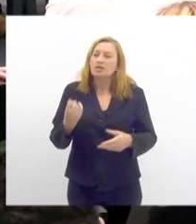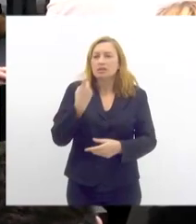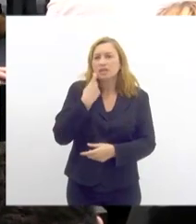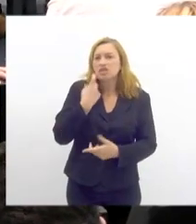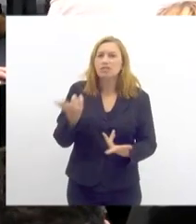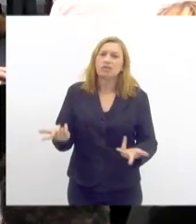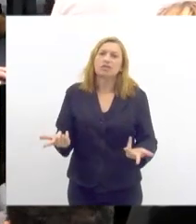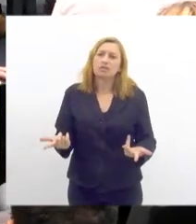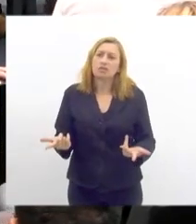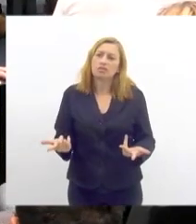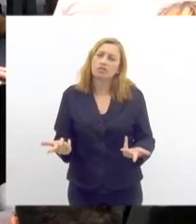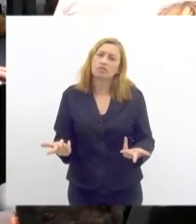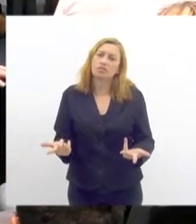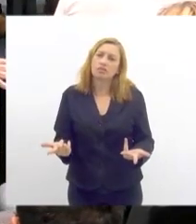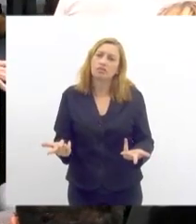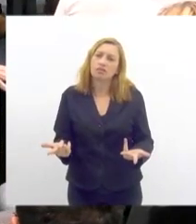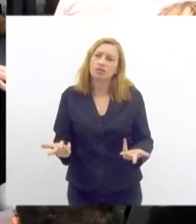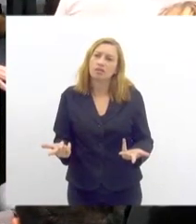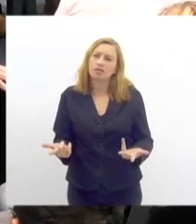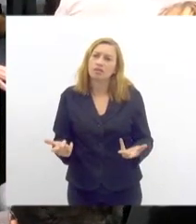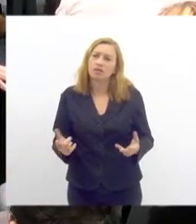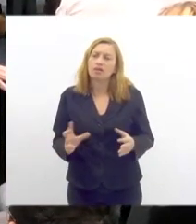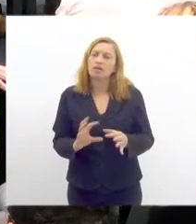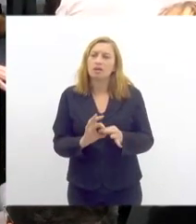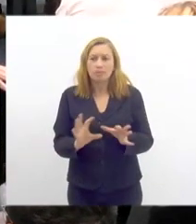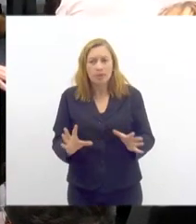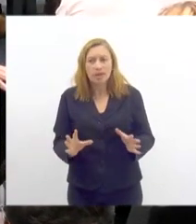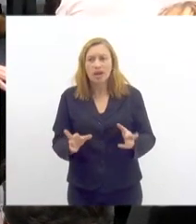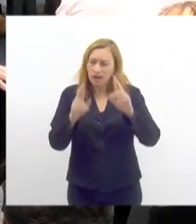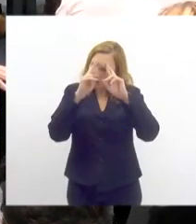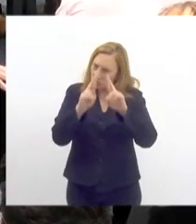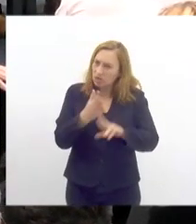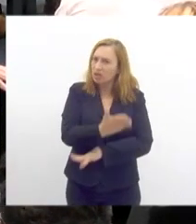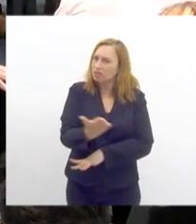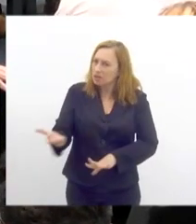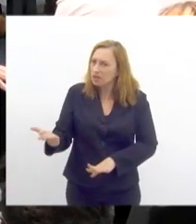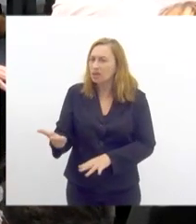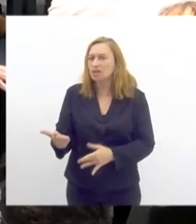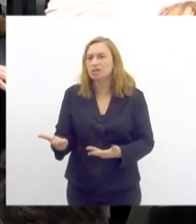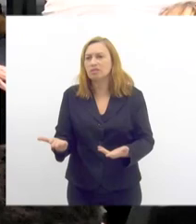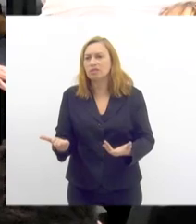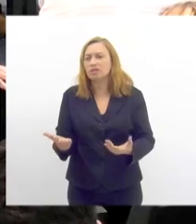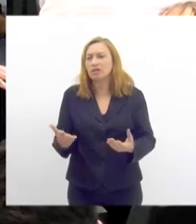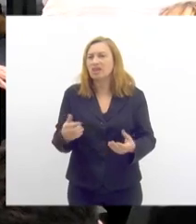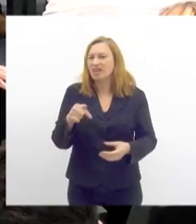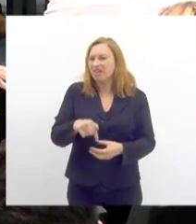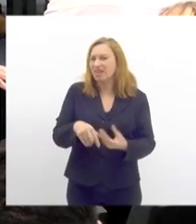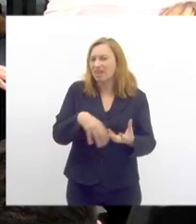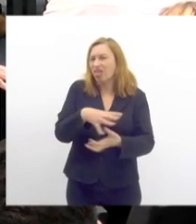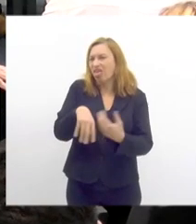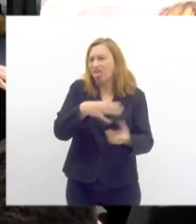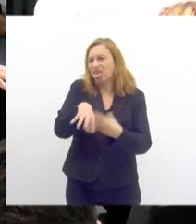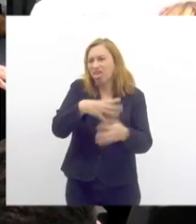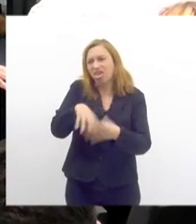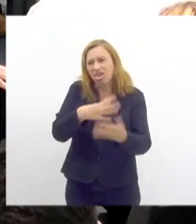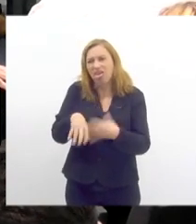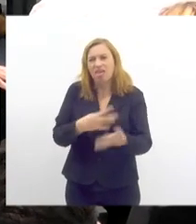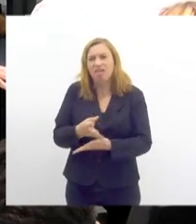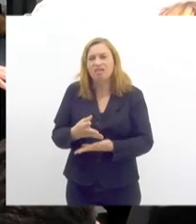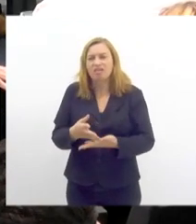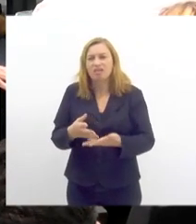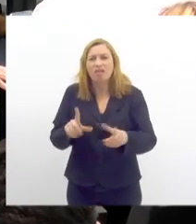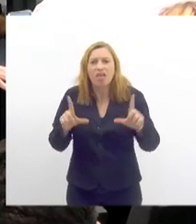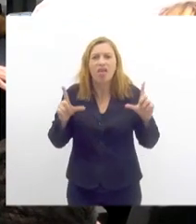sexta-feira, se a gente abrir uma exceção na agenda, em respeito aos senhores, se for para transformar isso aqui... Vamos para a rua fazer